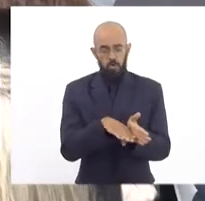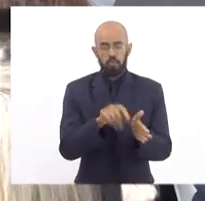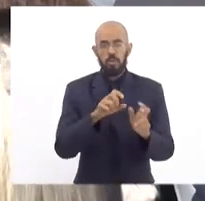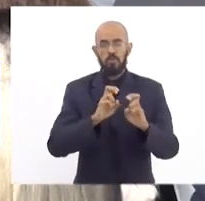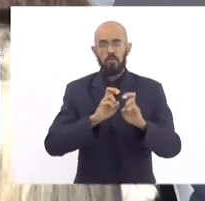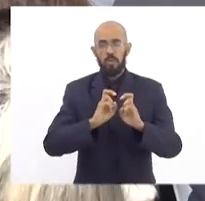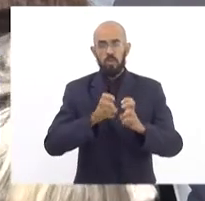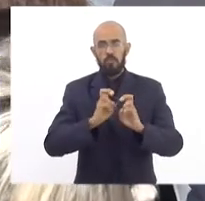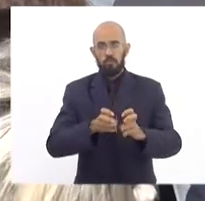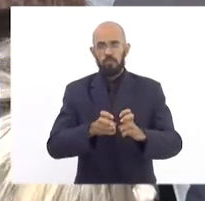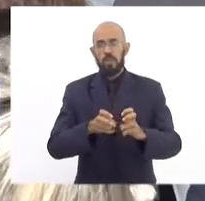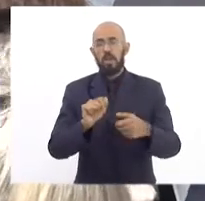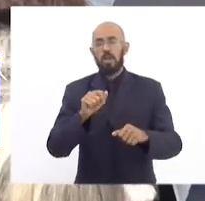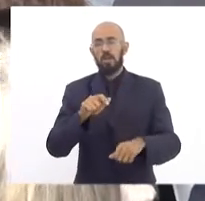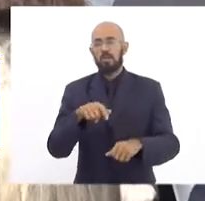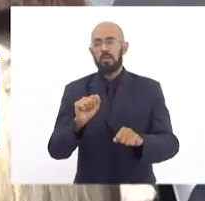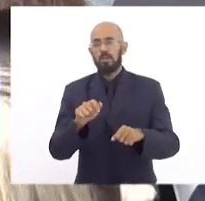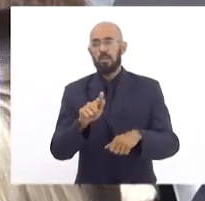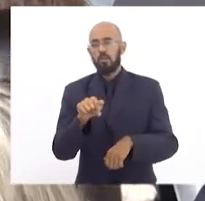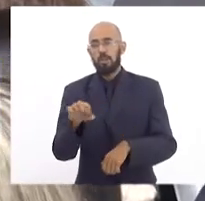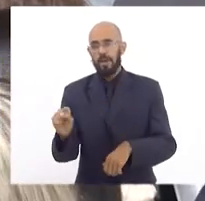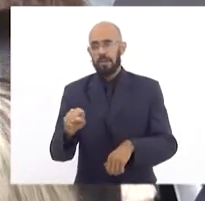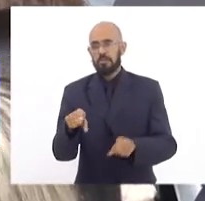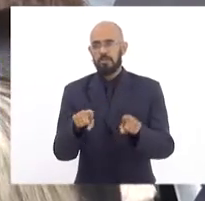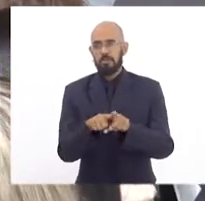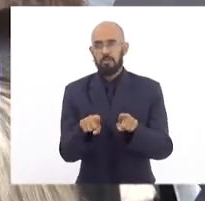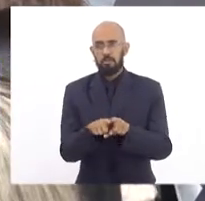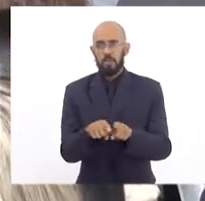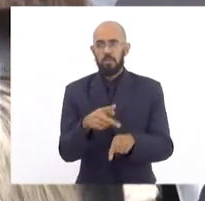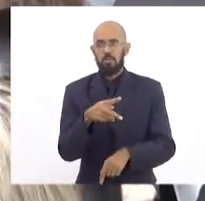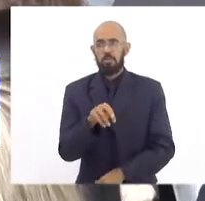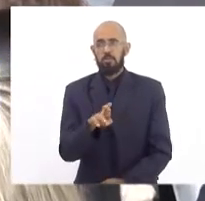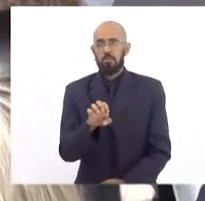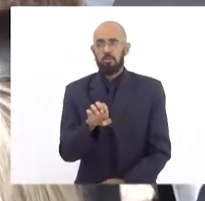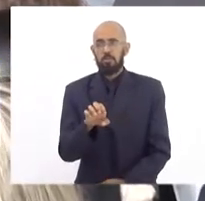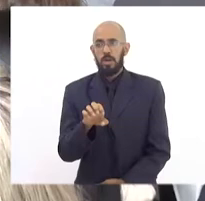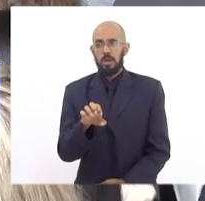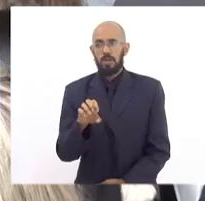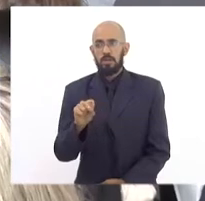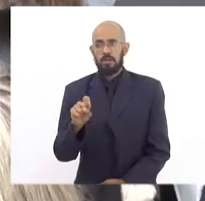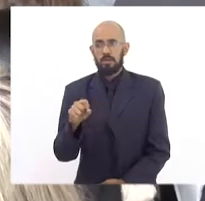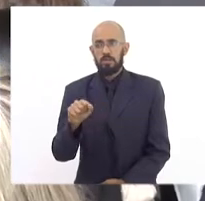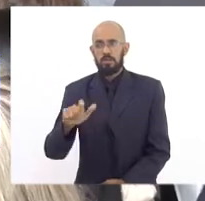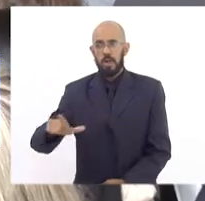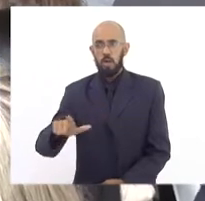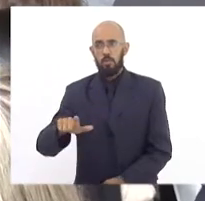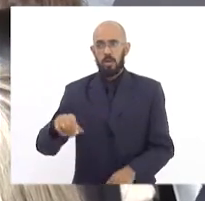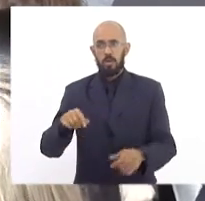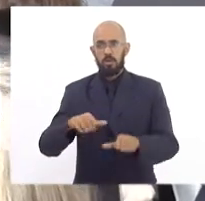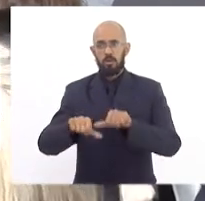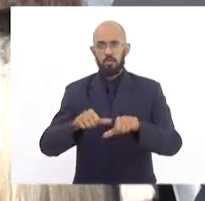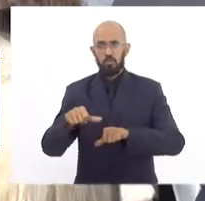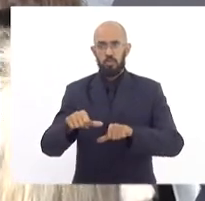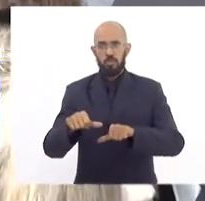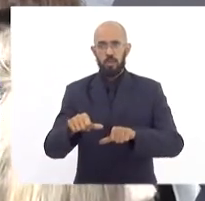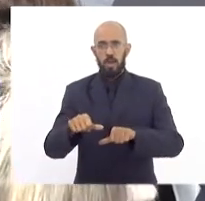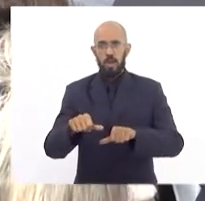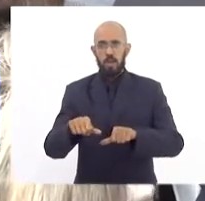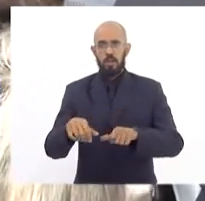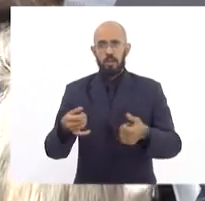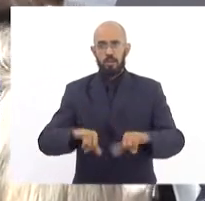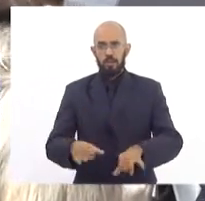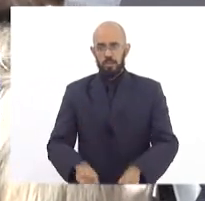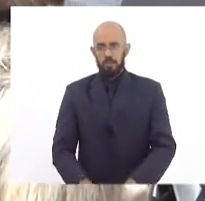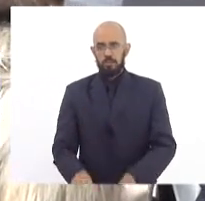gás. Pode usar o gás com pré-sal para transformar em fertilizante. Então, de novo,